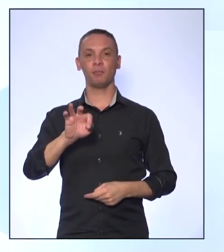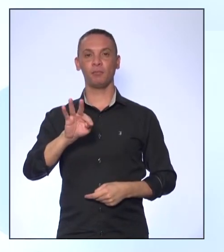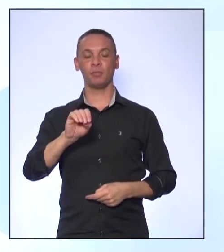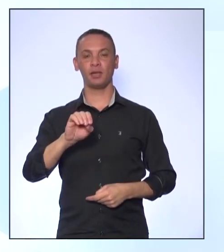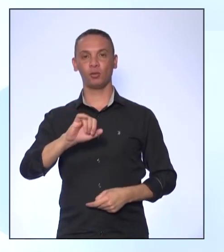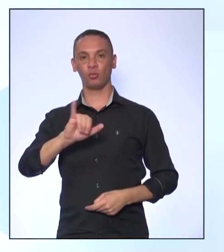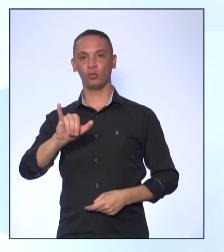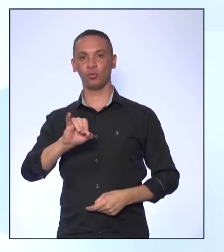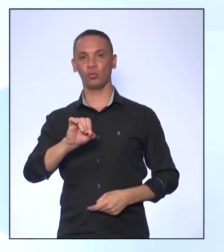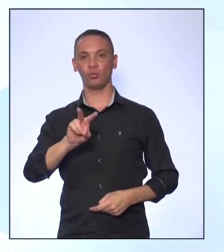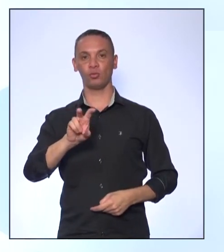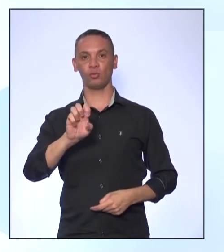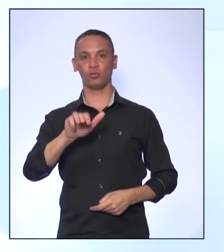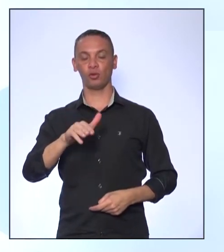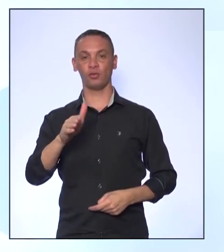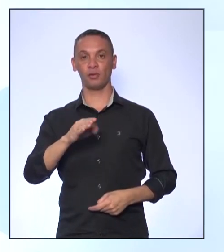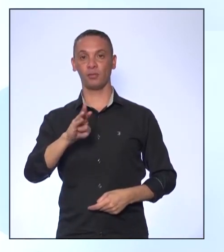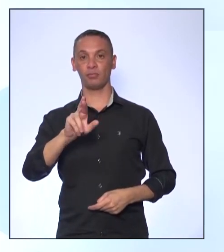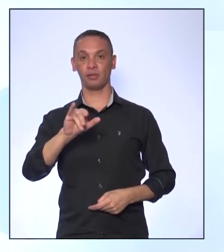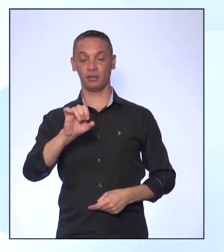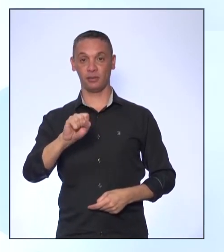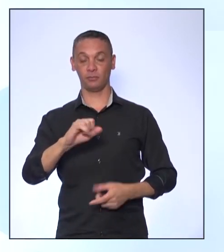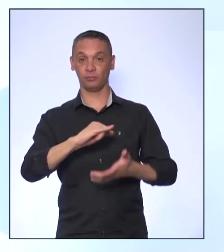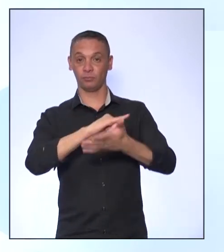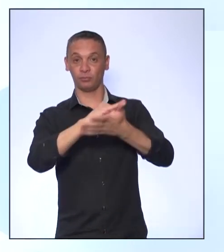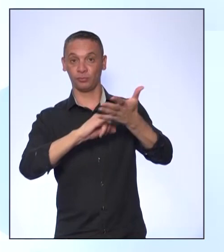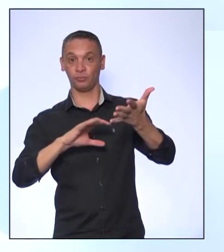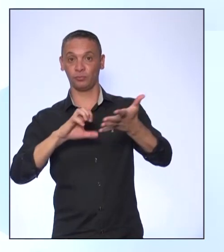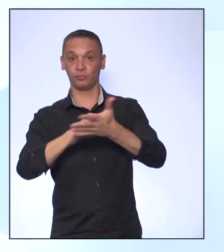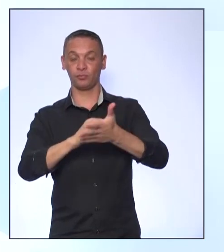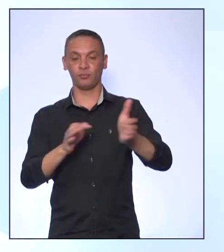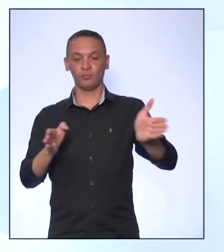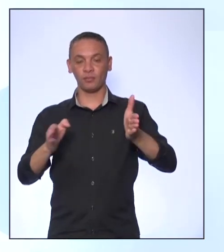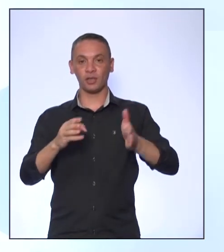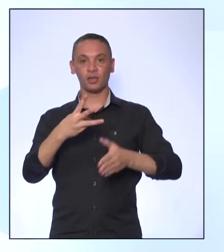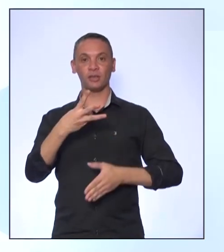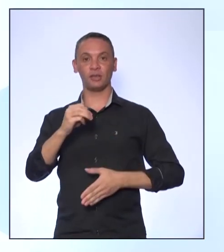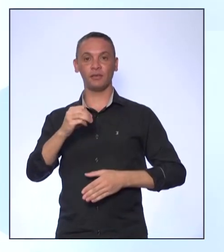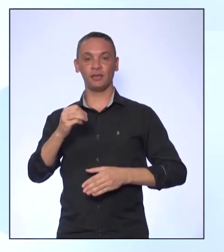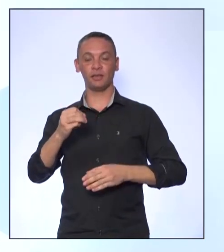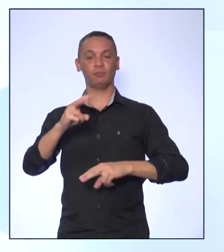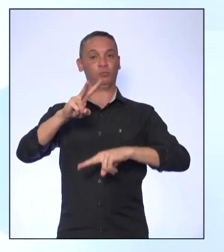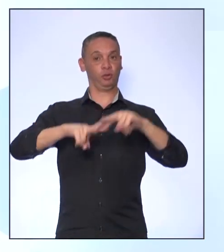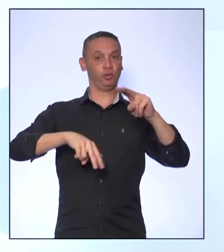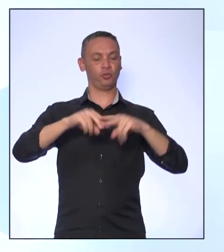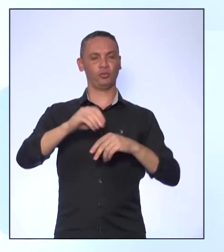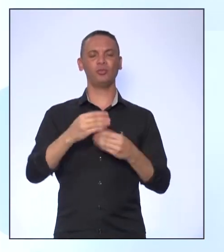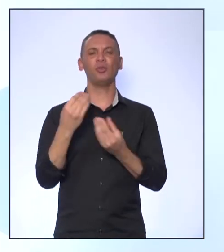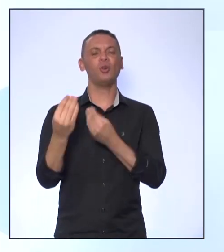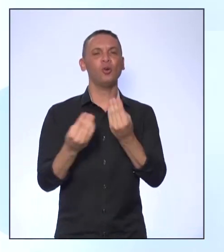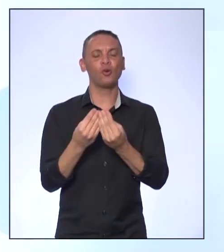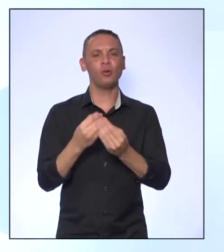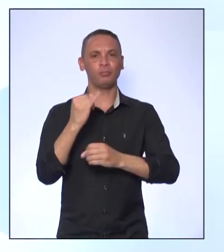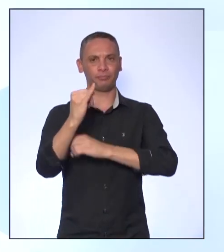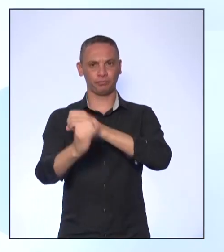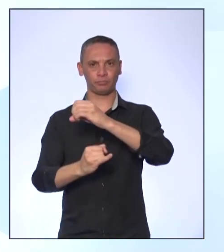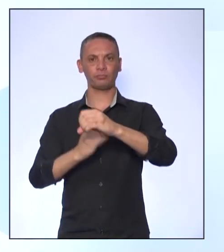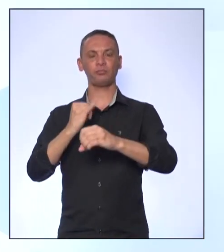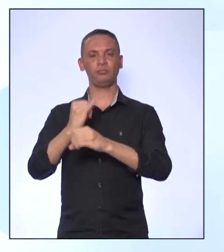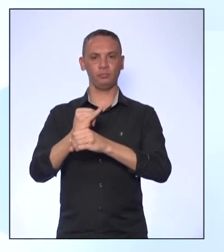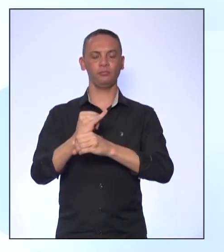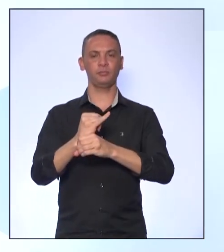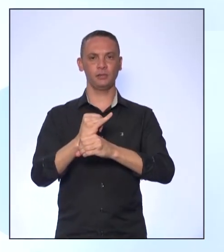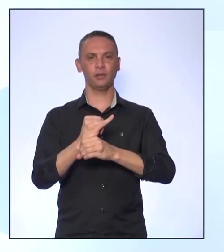inscrições abertas até o dia 30 de junho. Então, como que o aluno pode acessar essas informações? Entra no site da